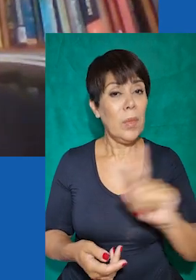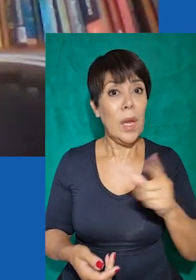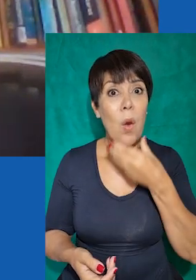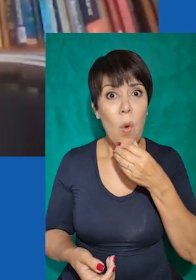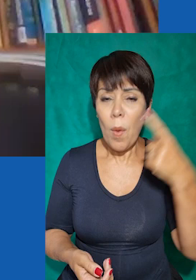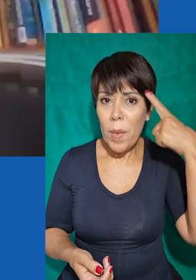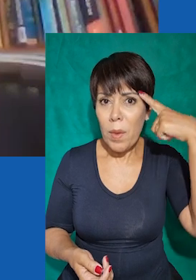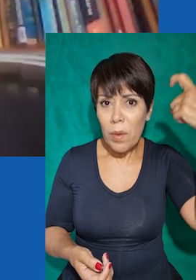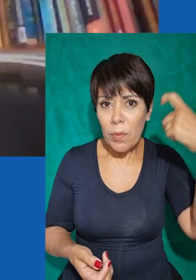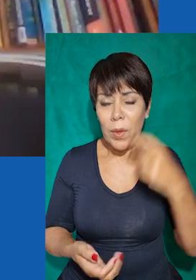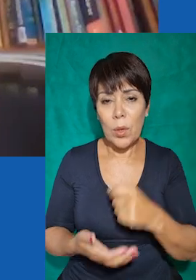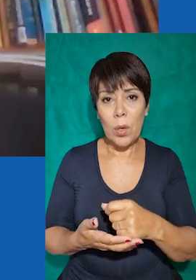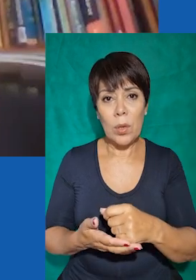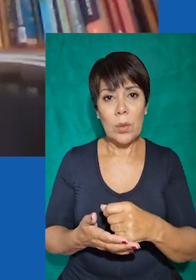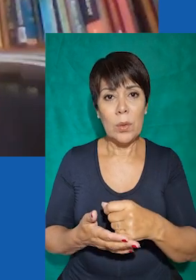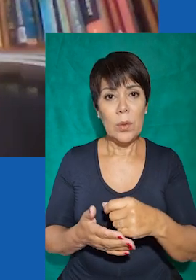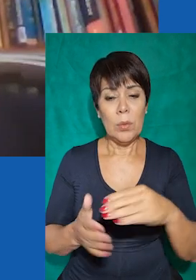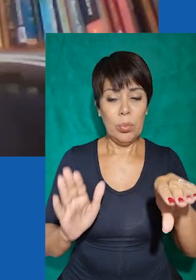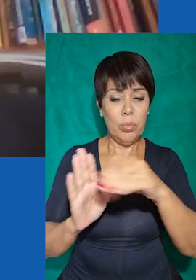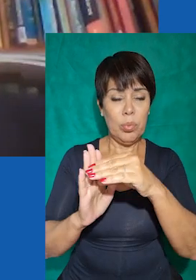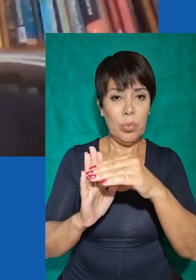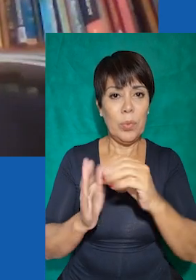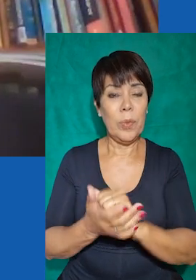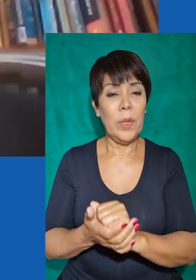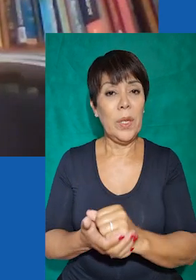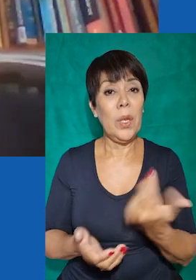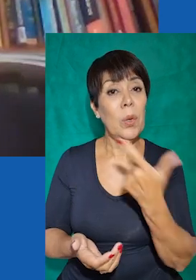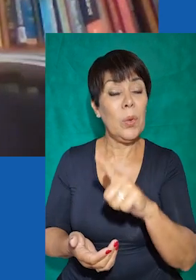inventou uma cláusula e